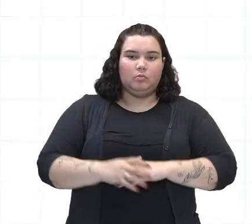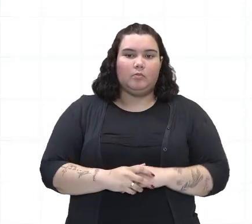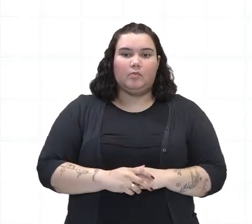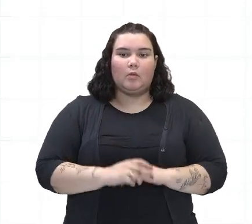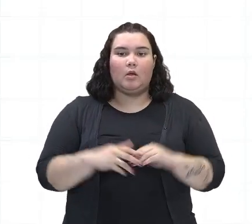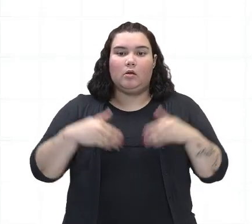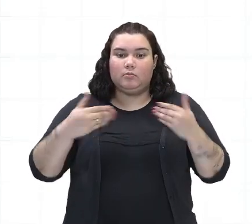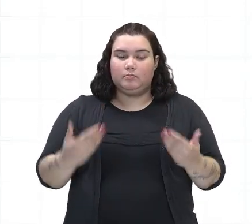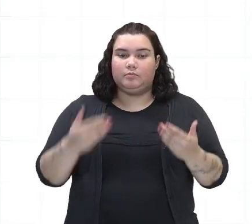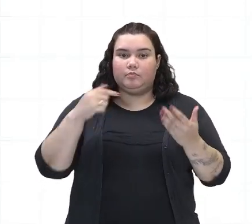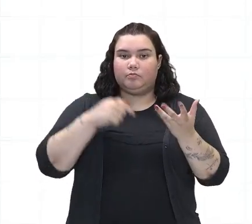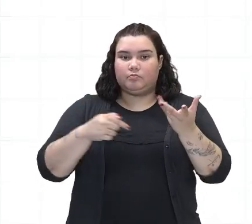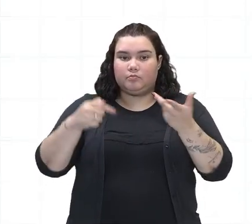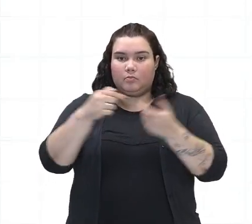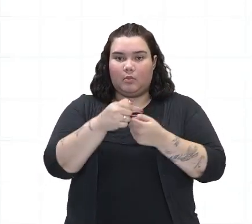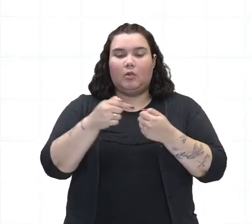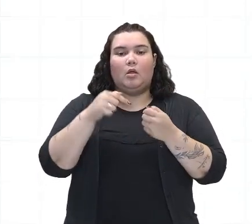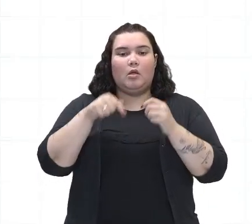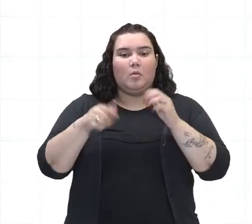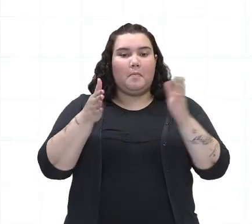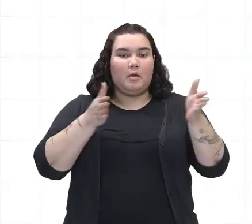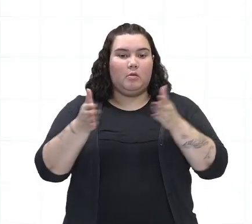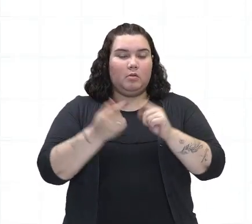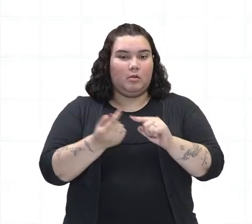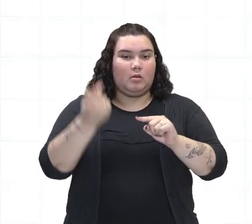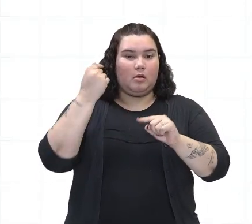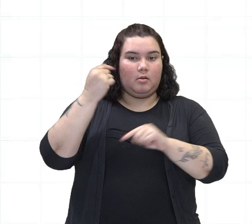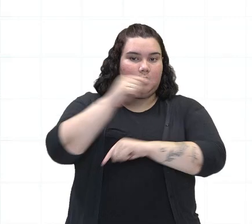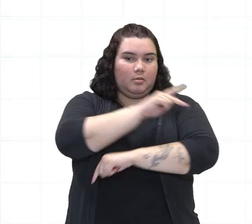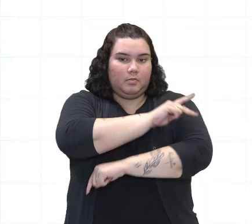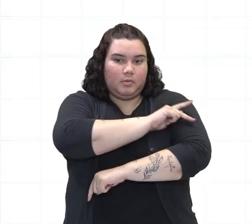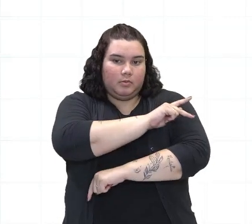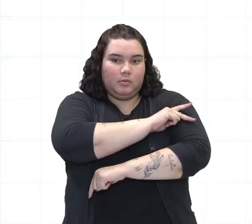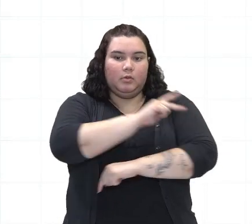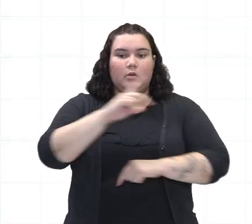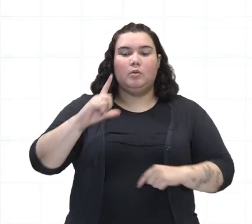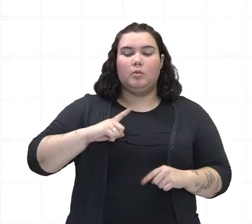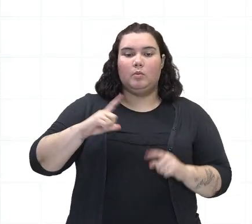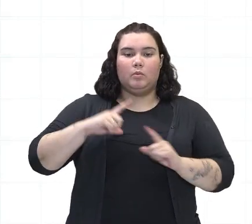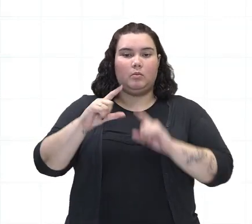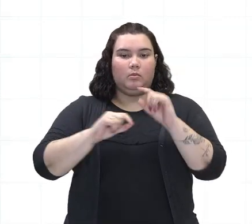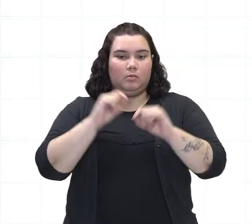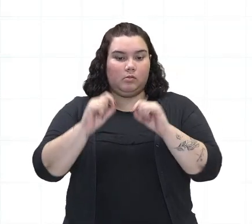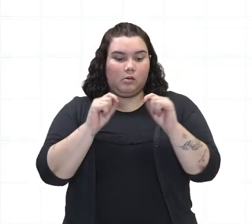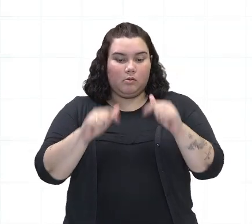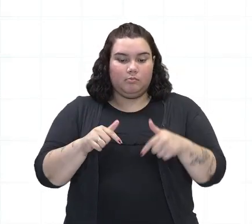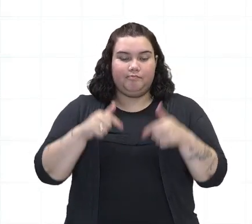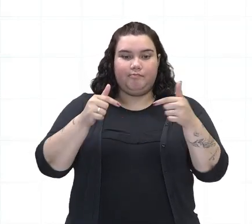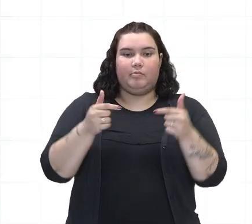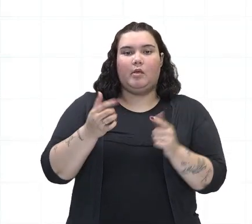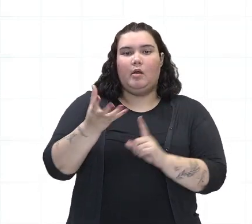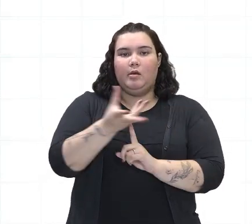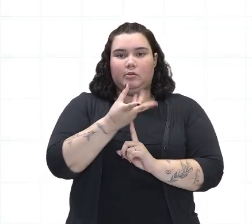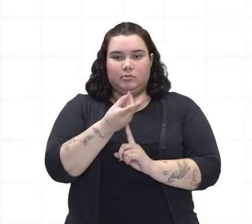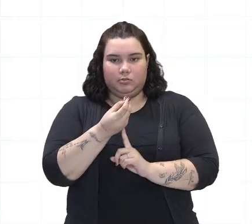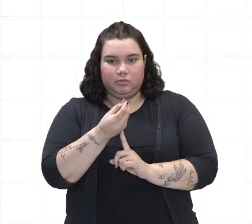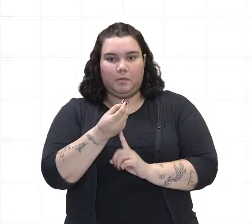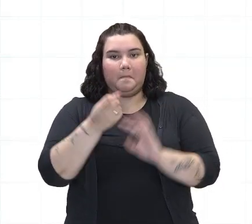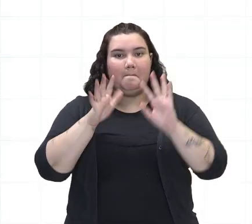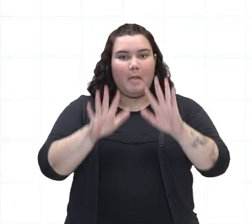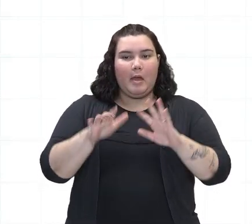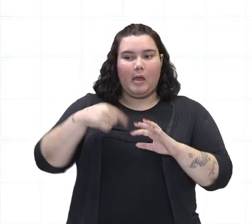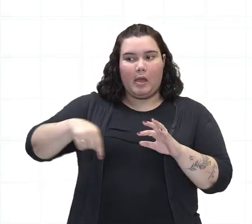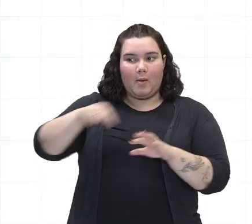esses indícios, lá na pré-história, a gente já encontra aí um fazer artístico. Não que eles tinham